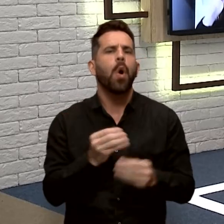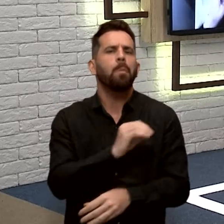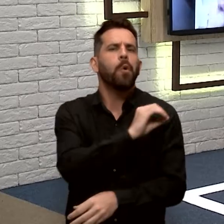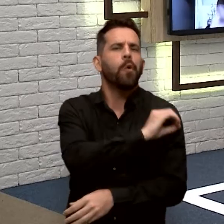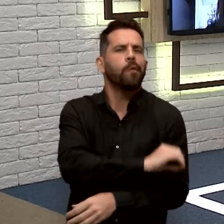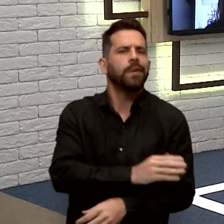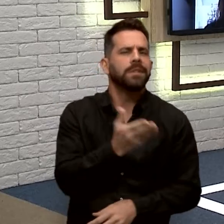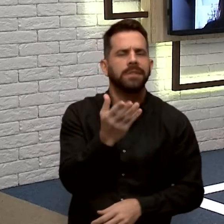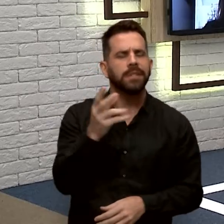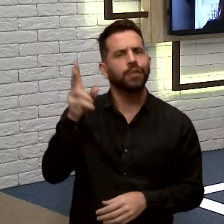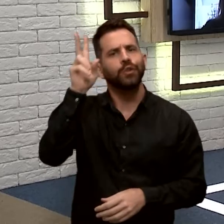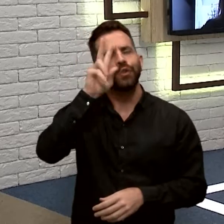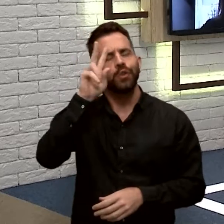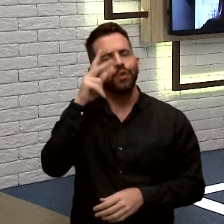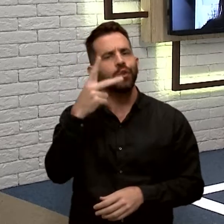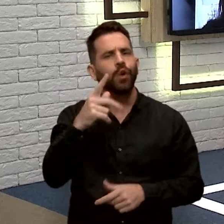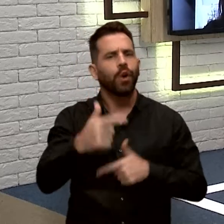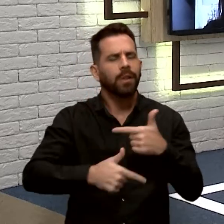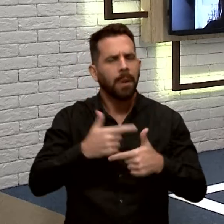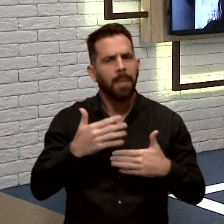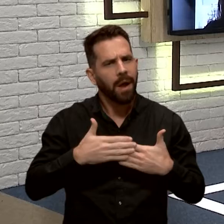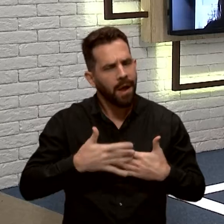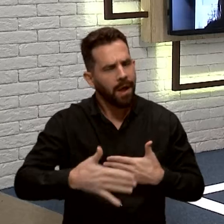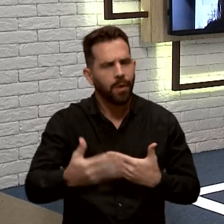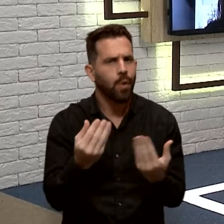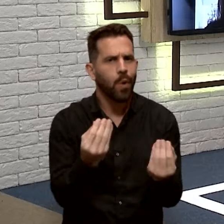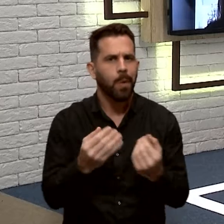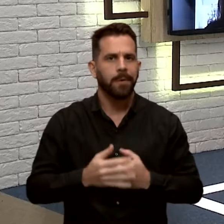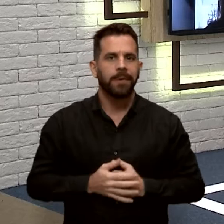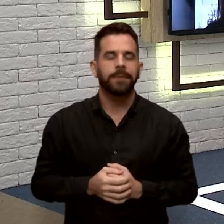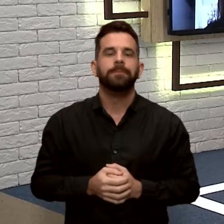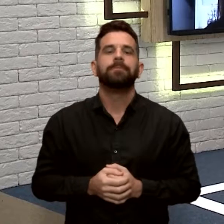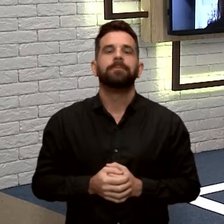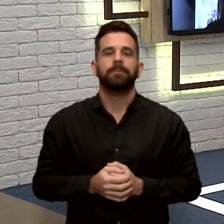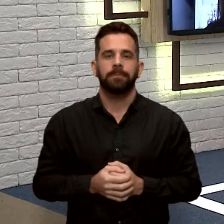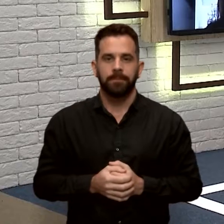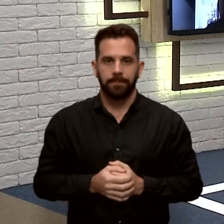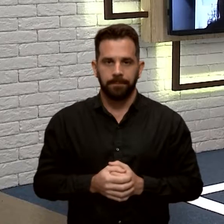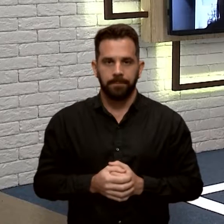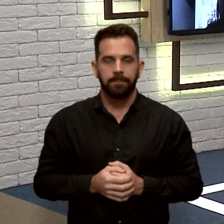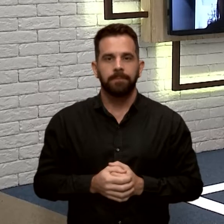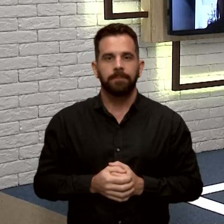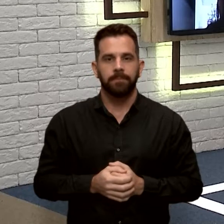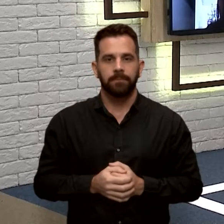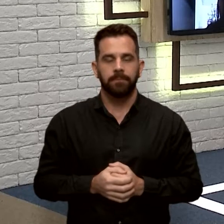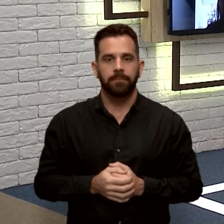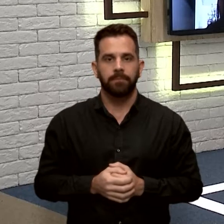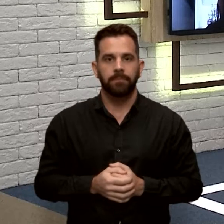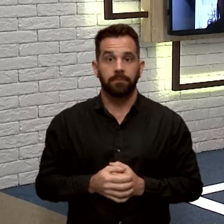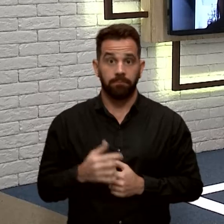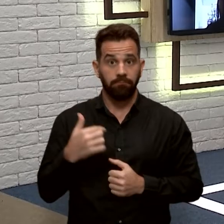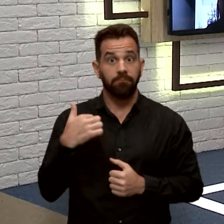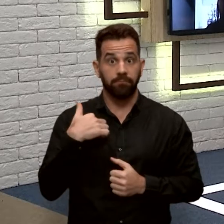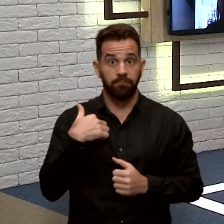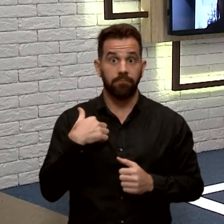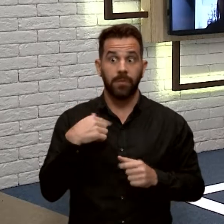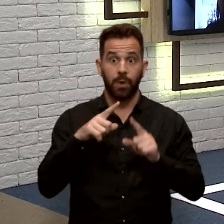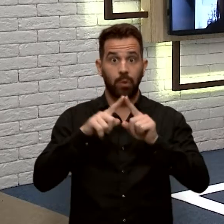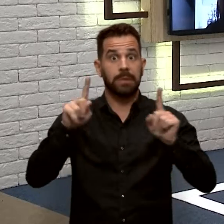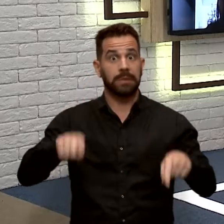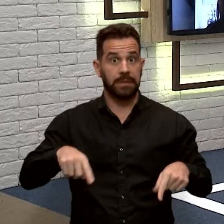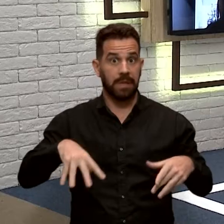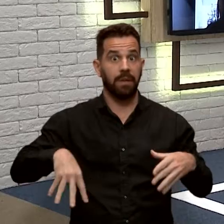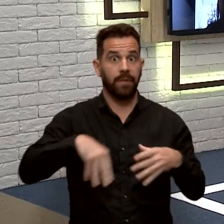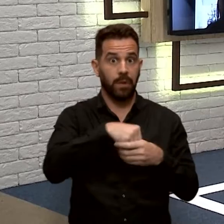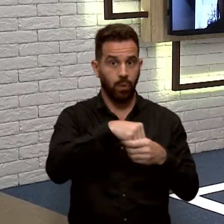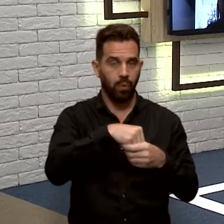trabalho e como é que funciona lá? Então, Letícia, eu sou um servidor do sistema socioeducativo já há mais